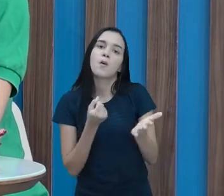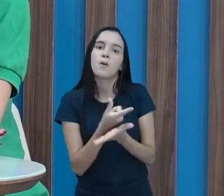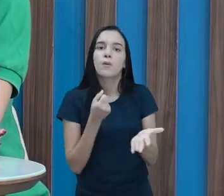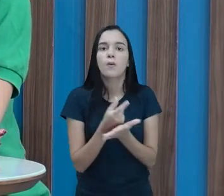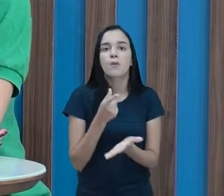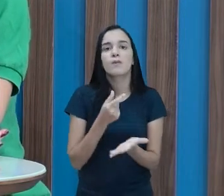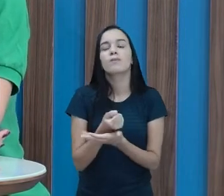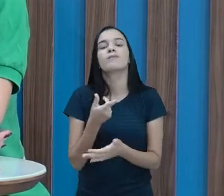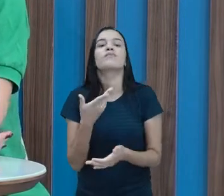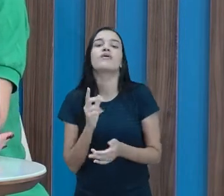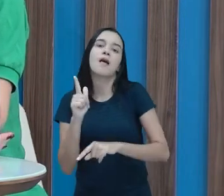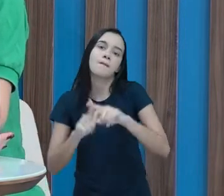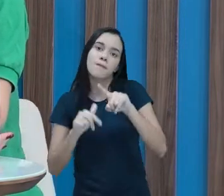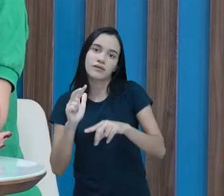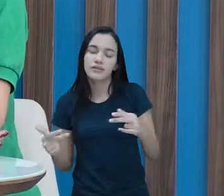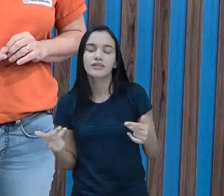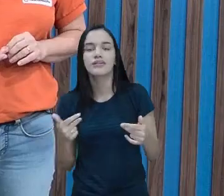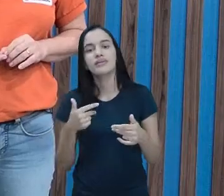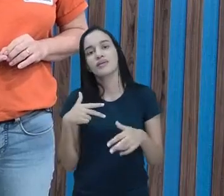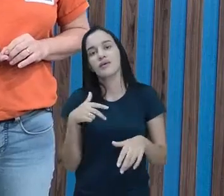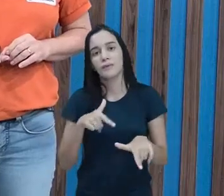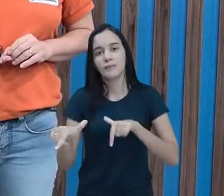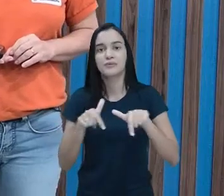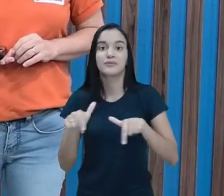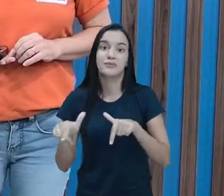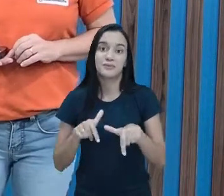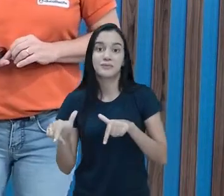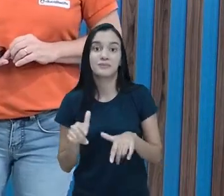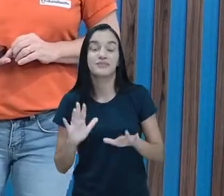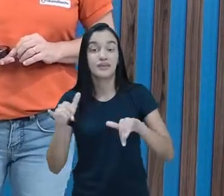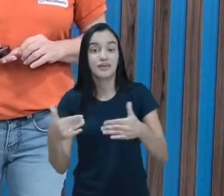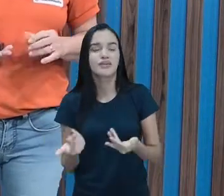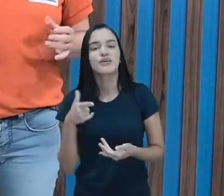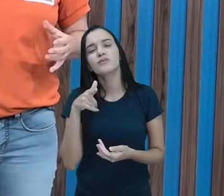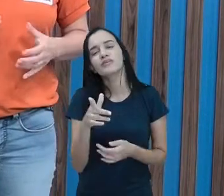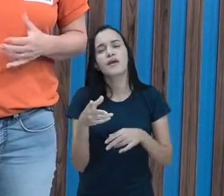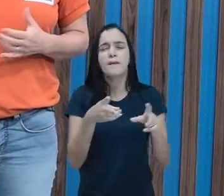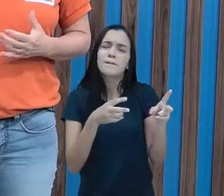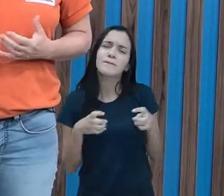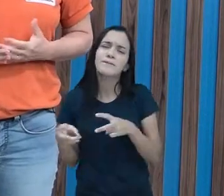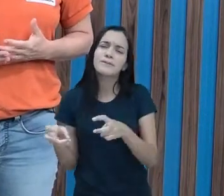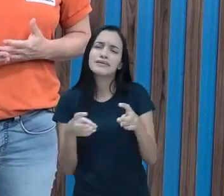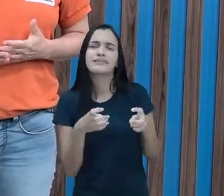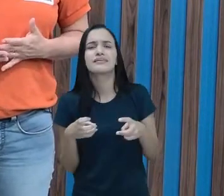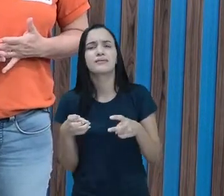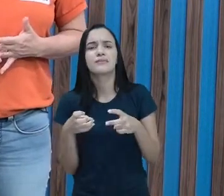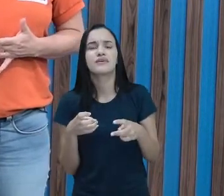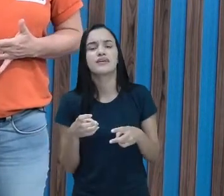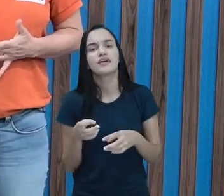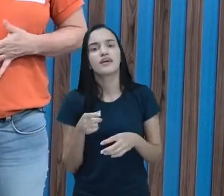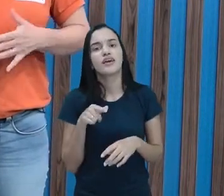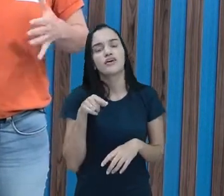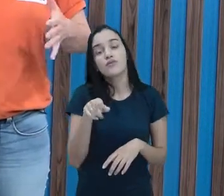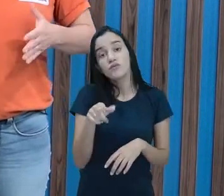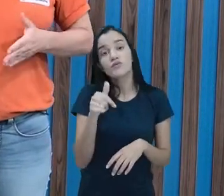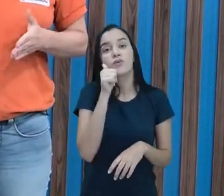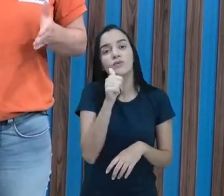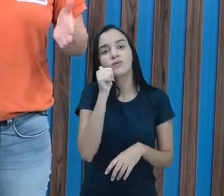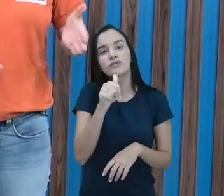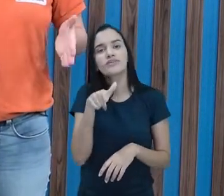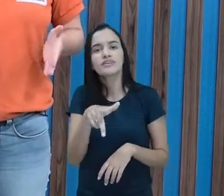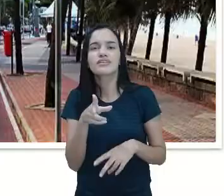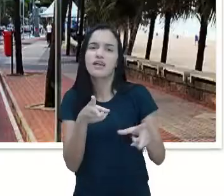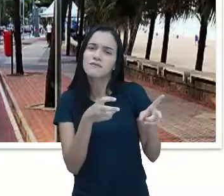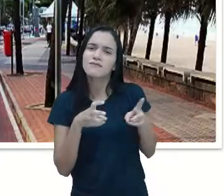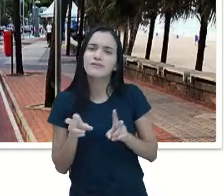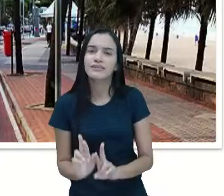o trabalho. Olha aí, tá vendo? Então, você percebendo, como você vai lá constantemente, Isabela, você deve estar vendo